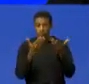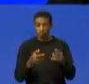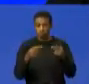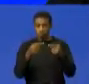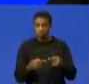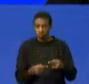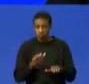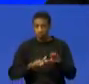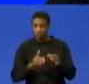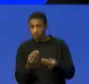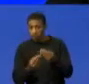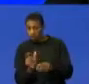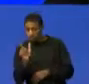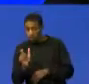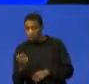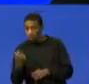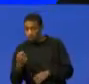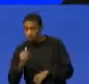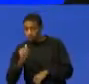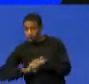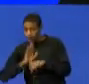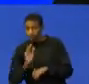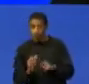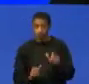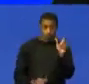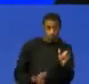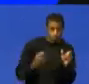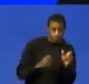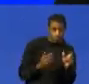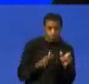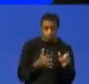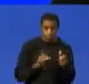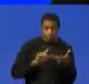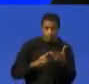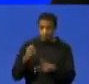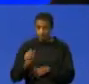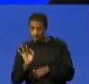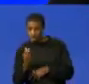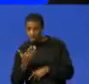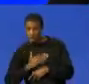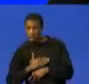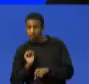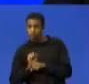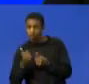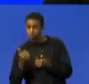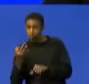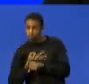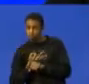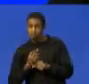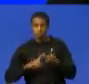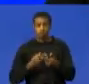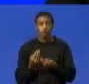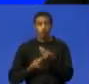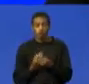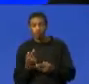acordo com as suas necessidades, né? Atualmente, o que se propõe é que esse sistema não seja organizado de uma forma piramidal, mas